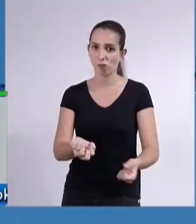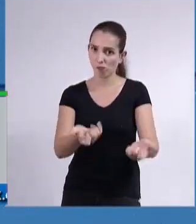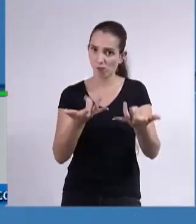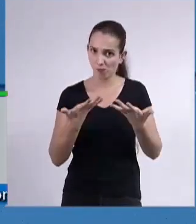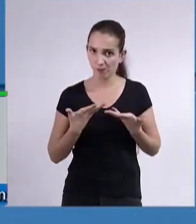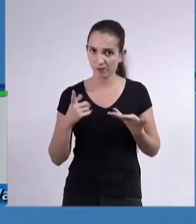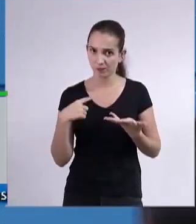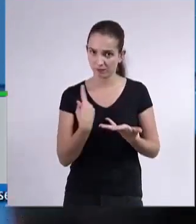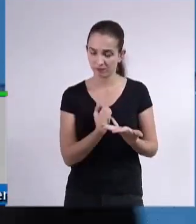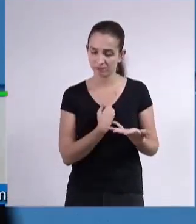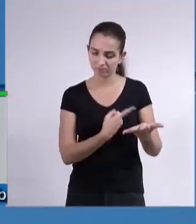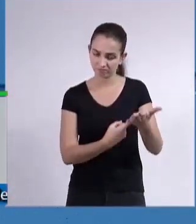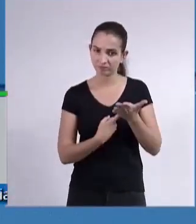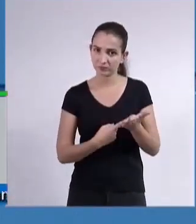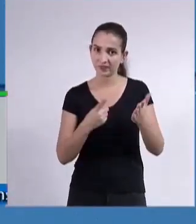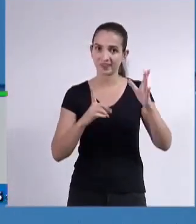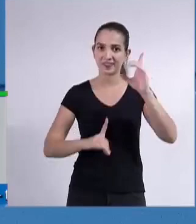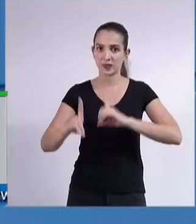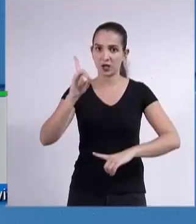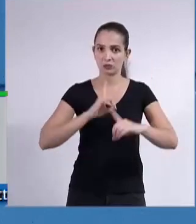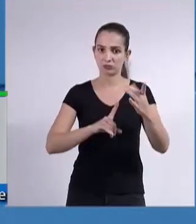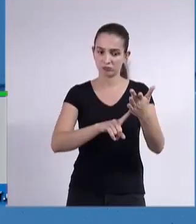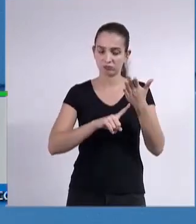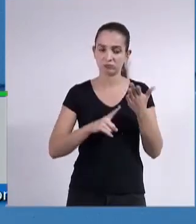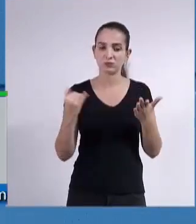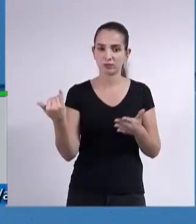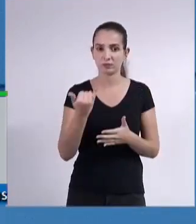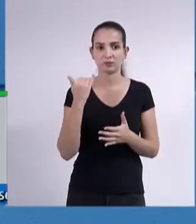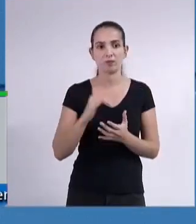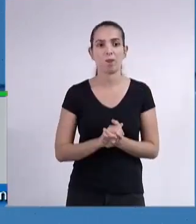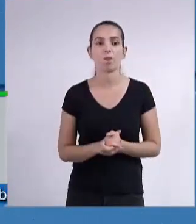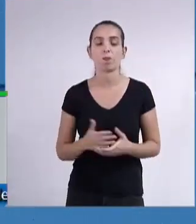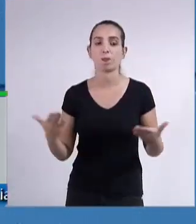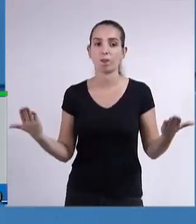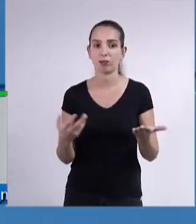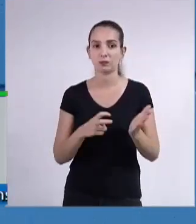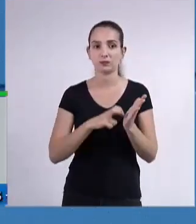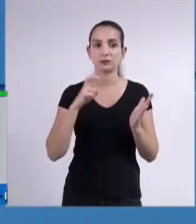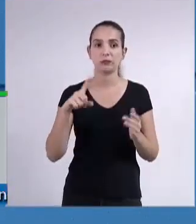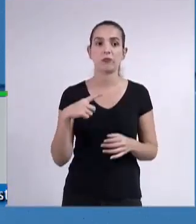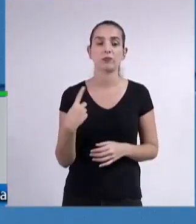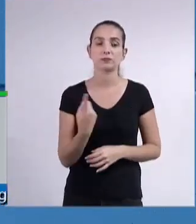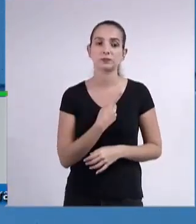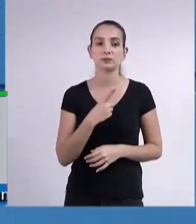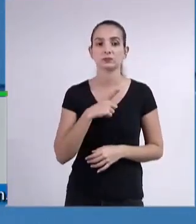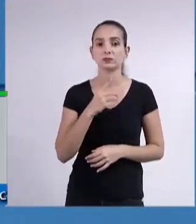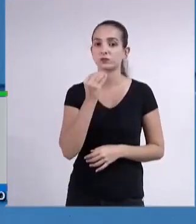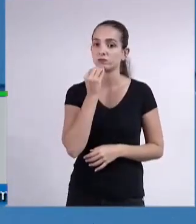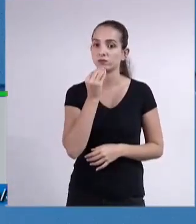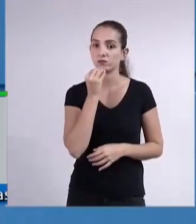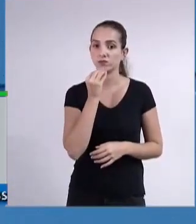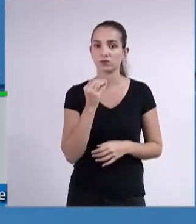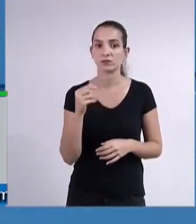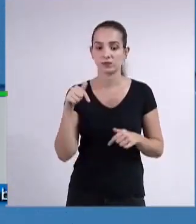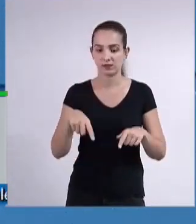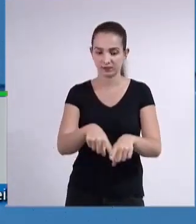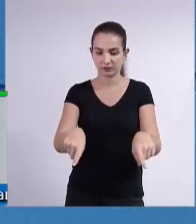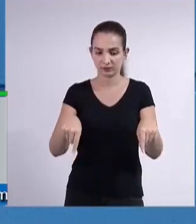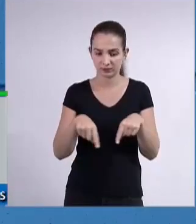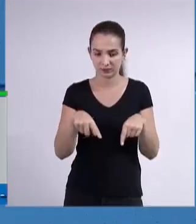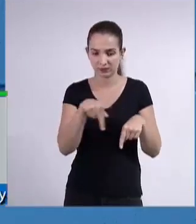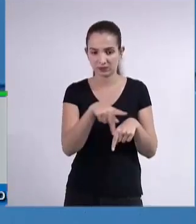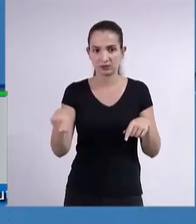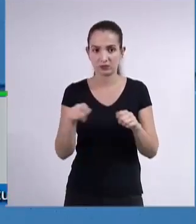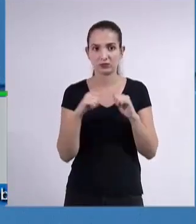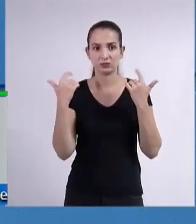nós. Eu tive a oportunidade de conversar hoje de manhã, aqui na sala da presidência da Assembleia, com o diretor-presidente